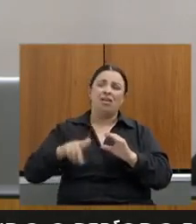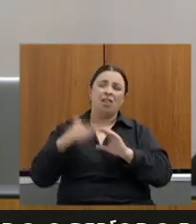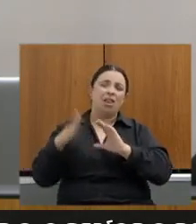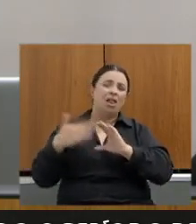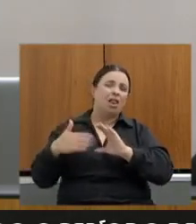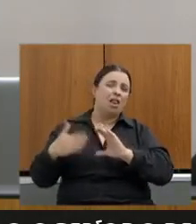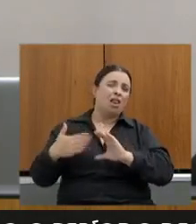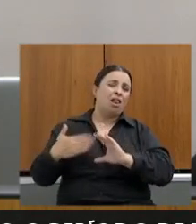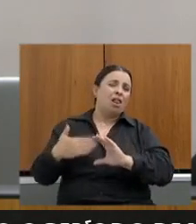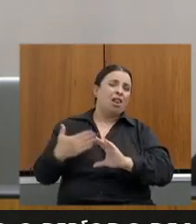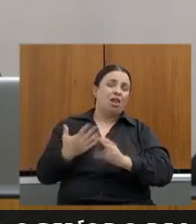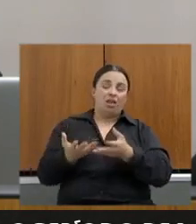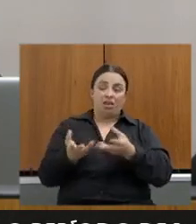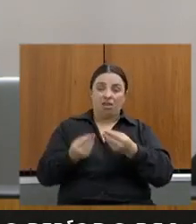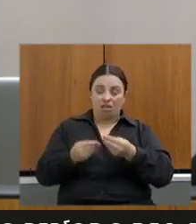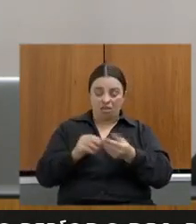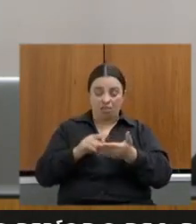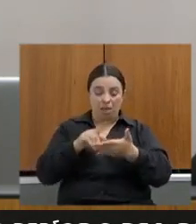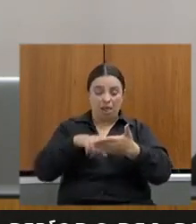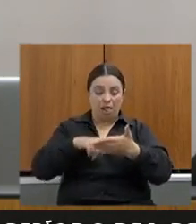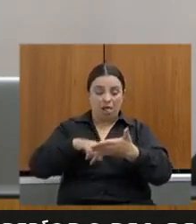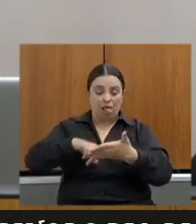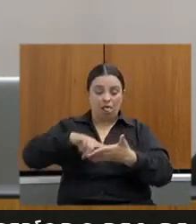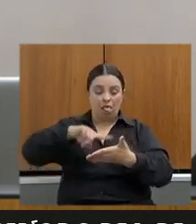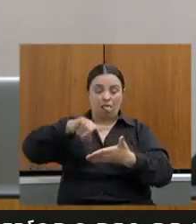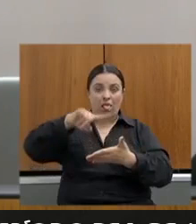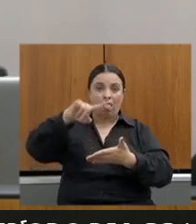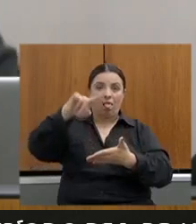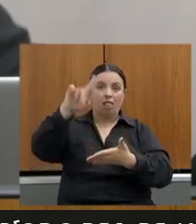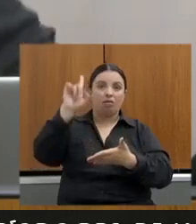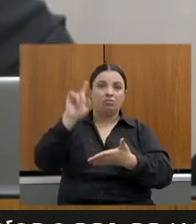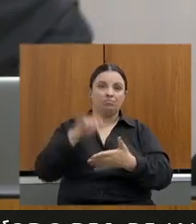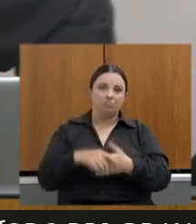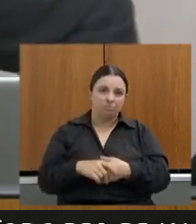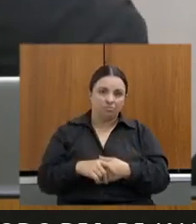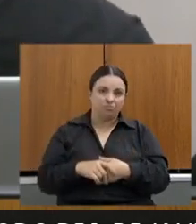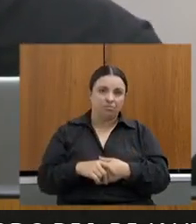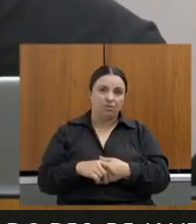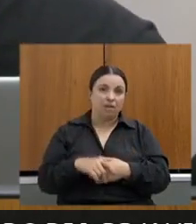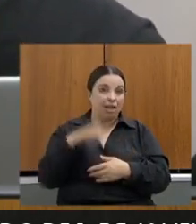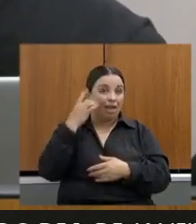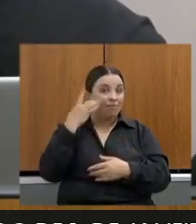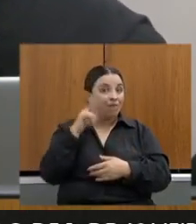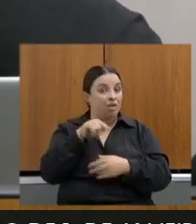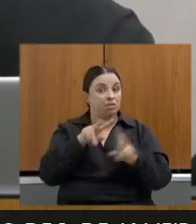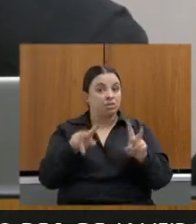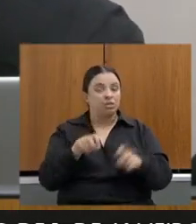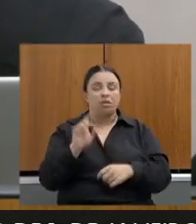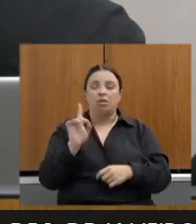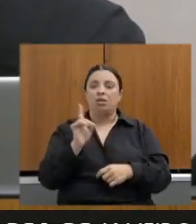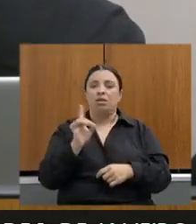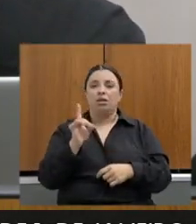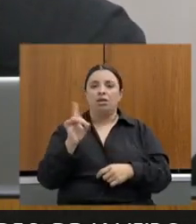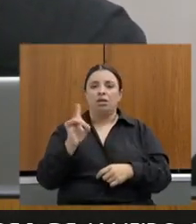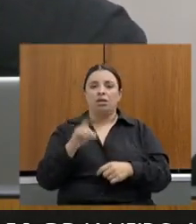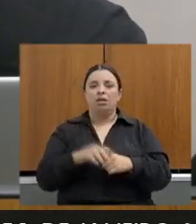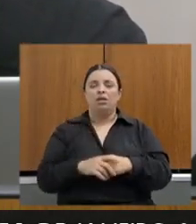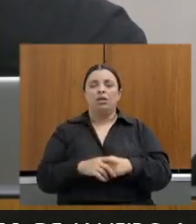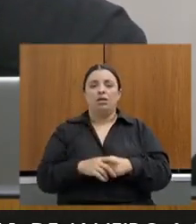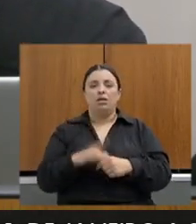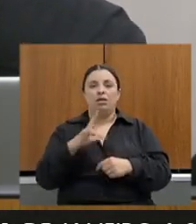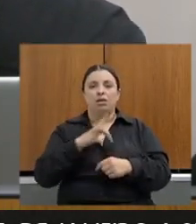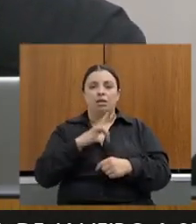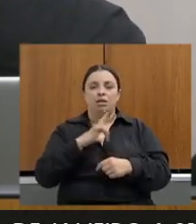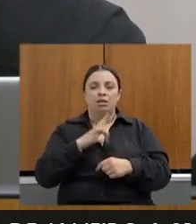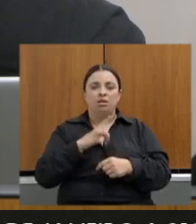mensagens Então é assim é não é fácil tratar da matéria a gente sabe disso nós tivemos